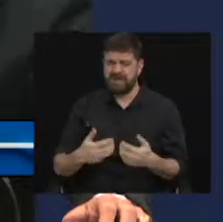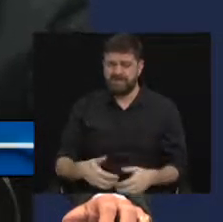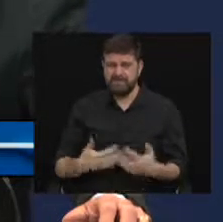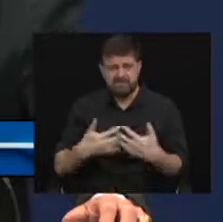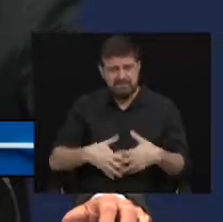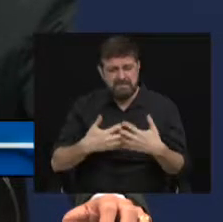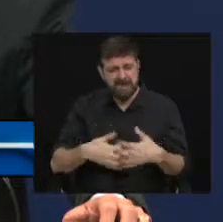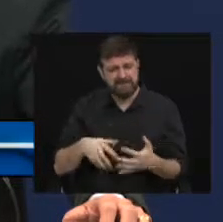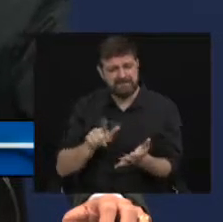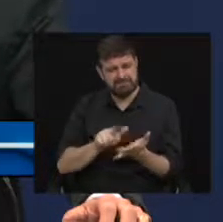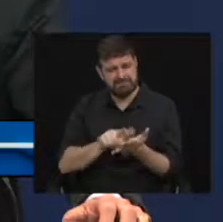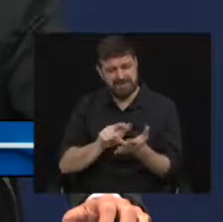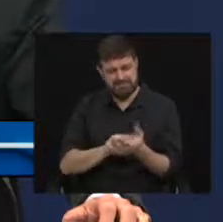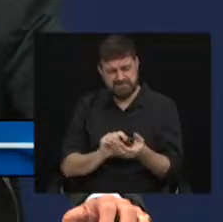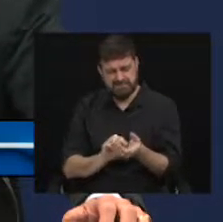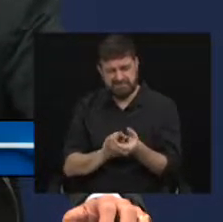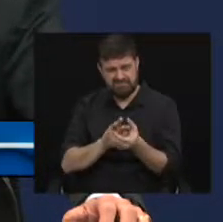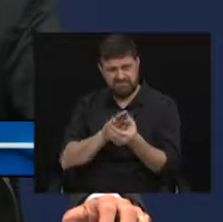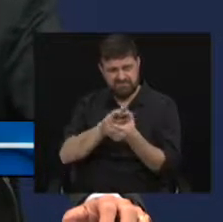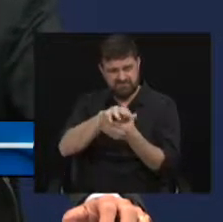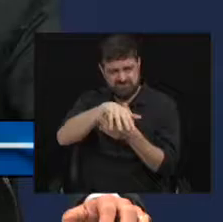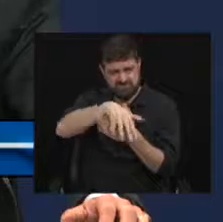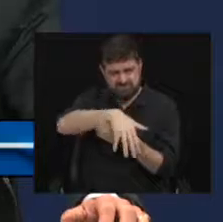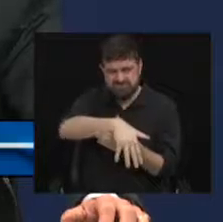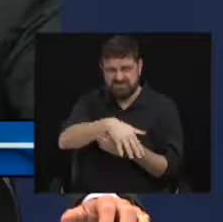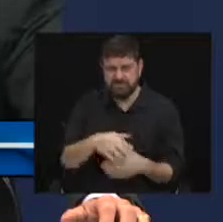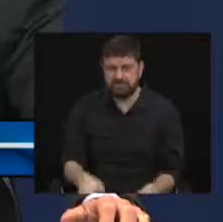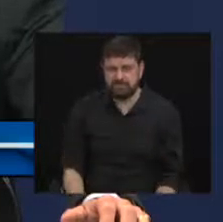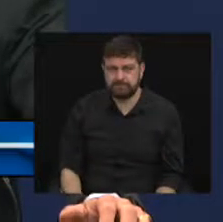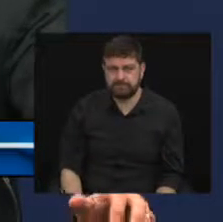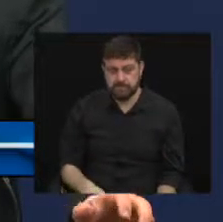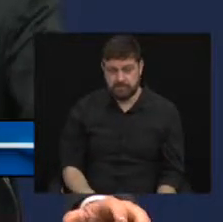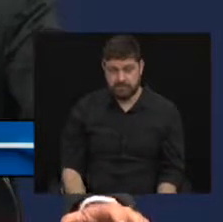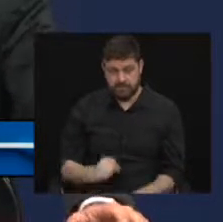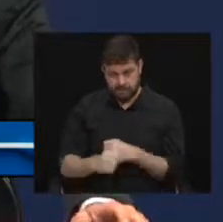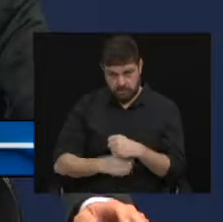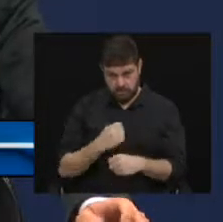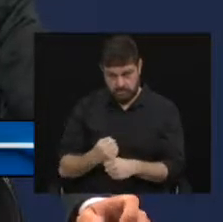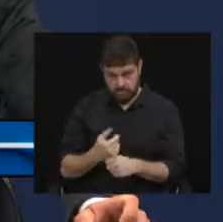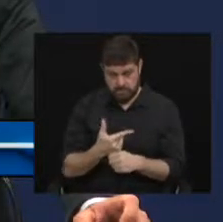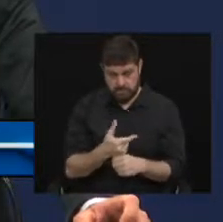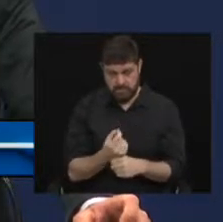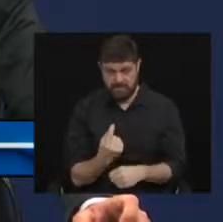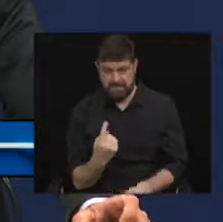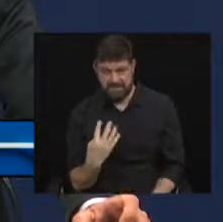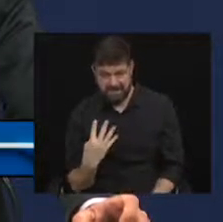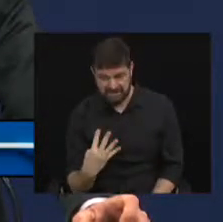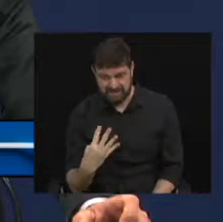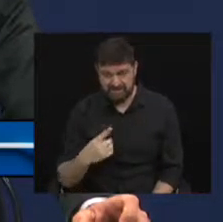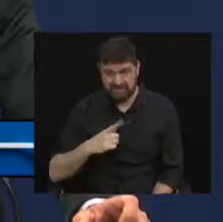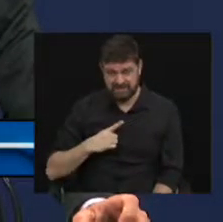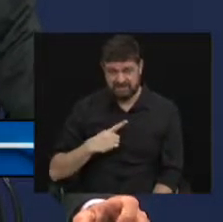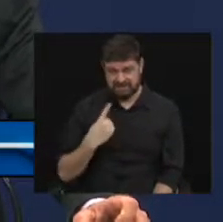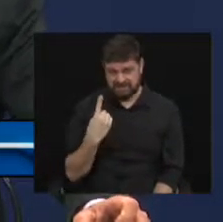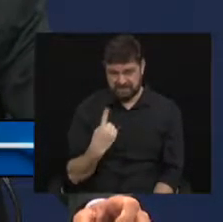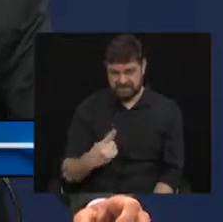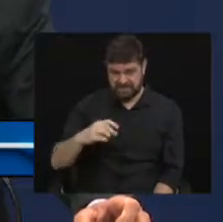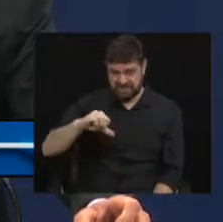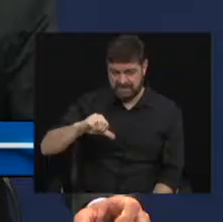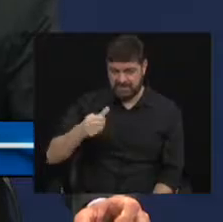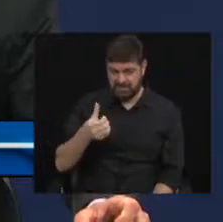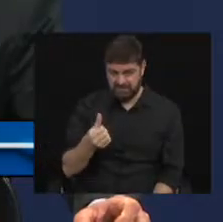kit ambiental agora fica entulhando as escolas de Campinas. Entulhando. 10 milhões,